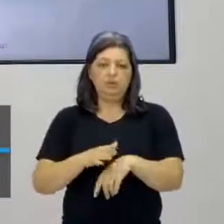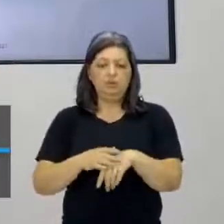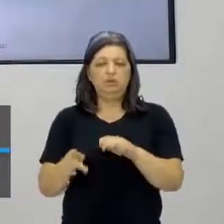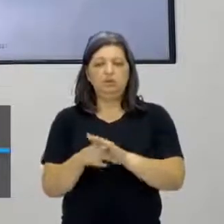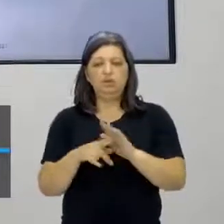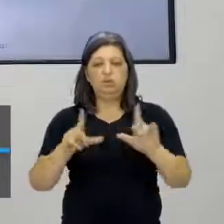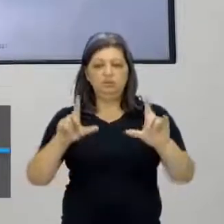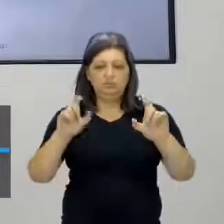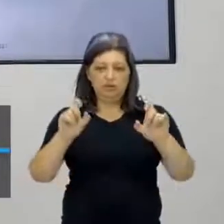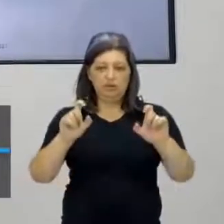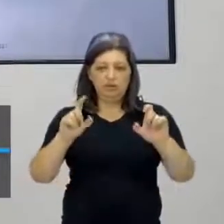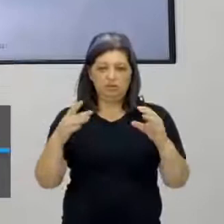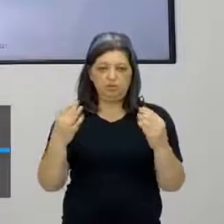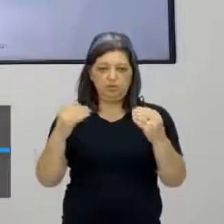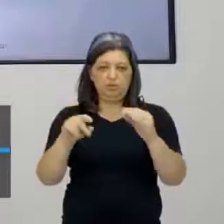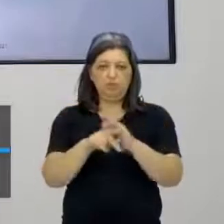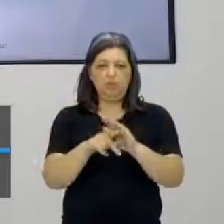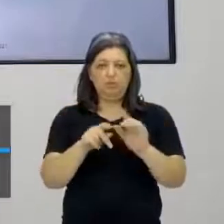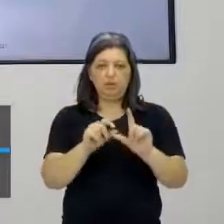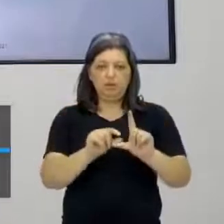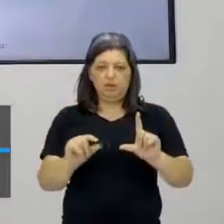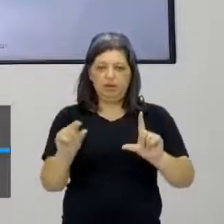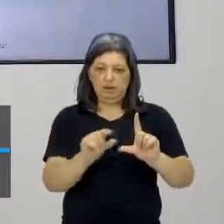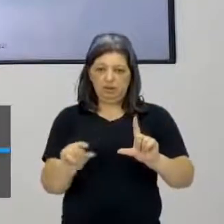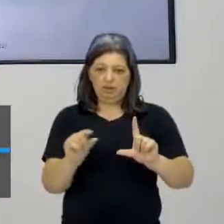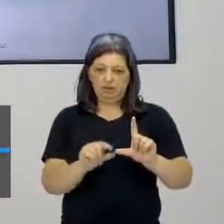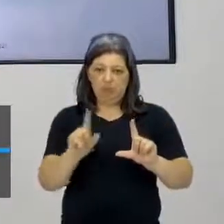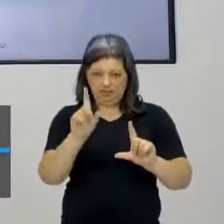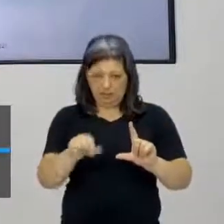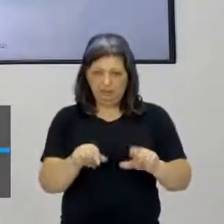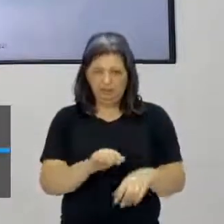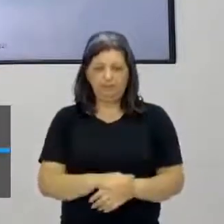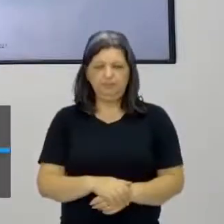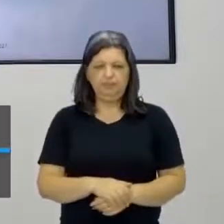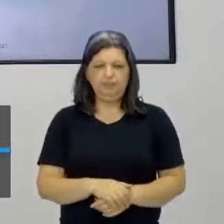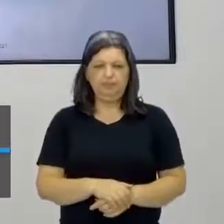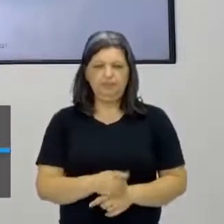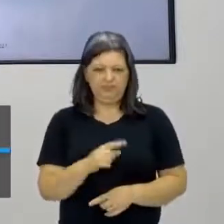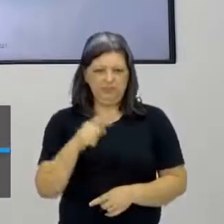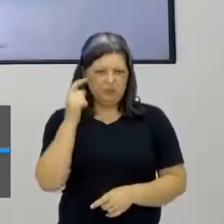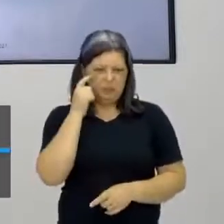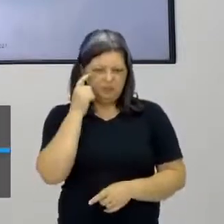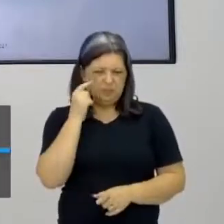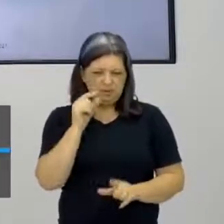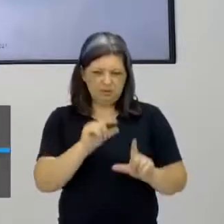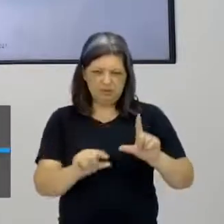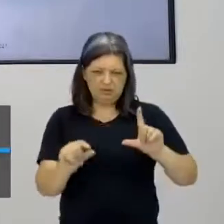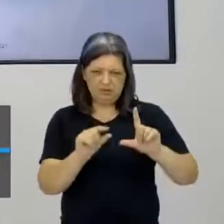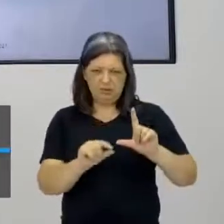a foto e você quer procurar uma legenda, né? Você é desse. Você é daqueles que pensa muito para colocar legenda